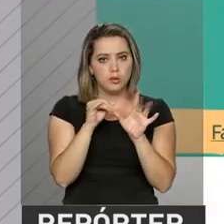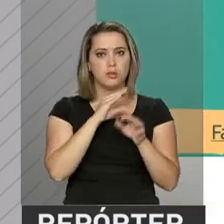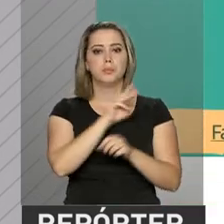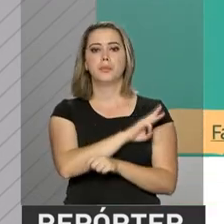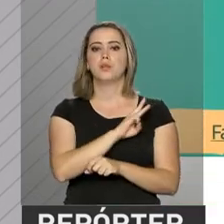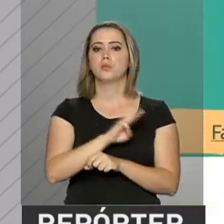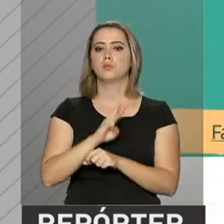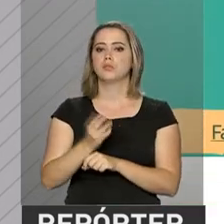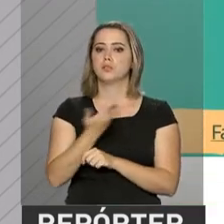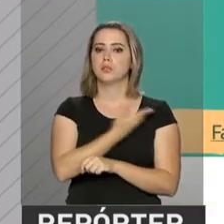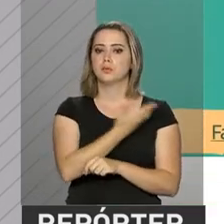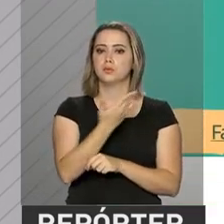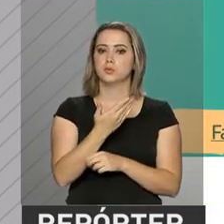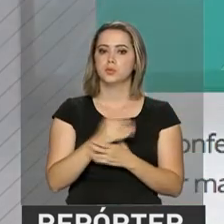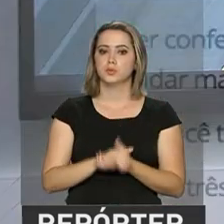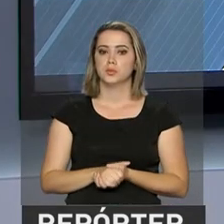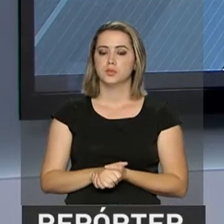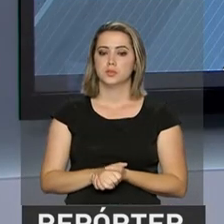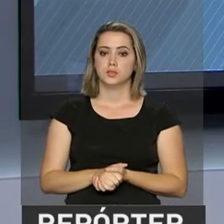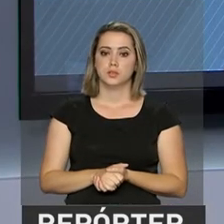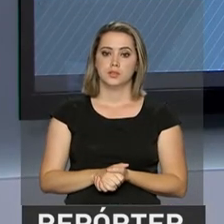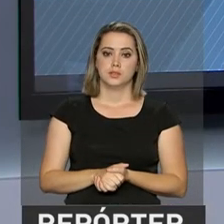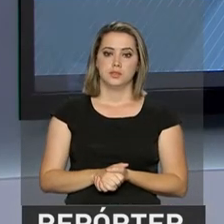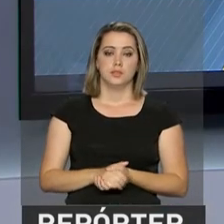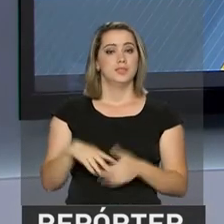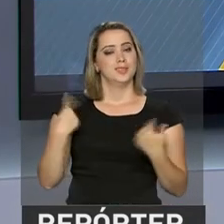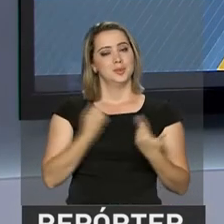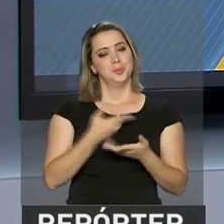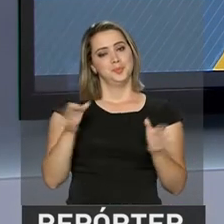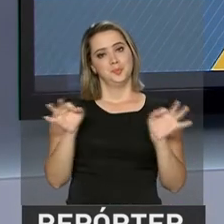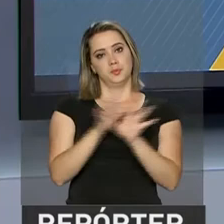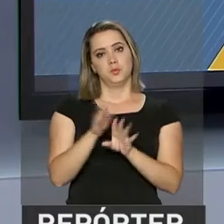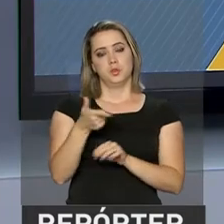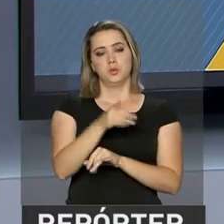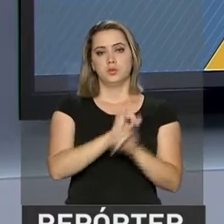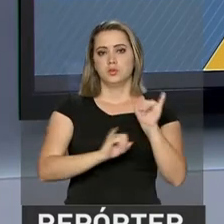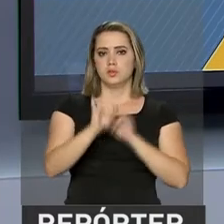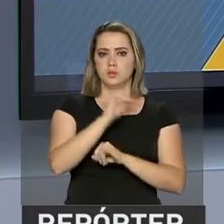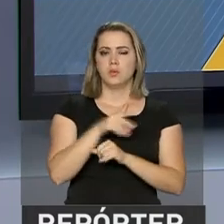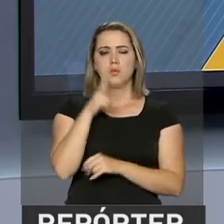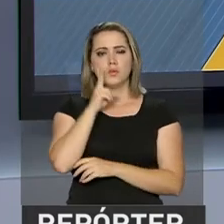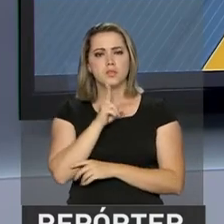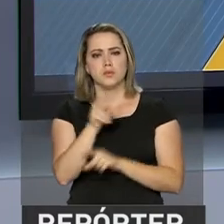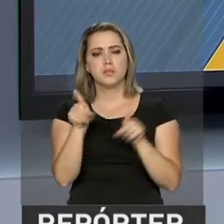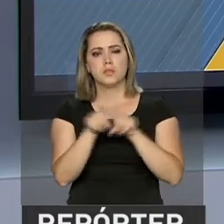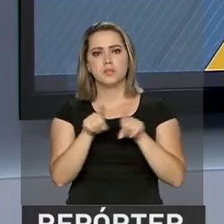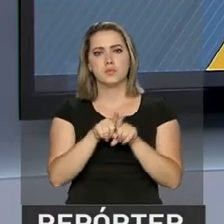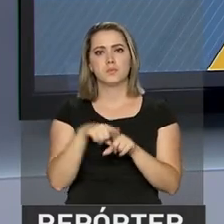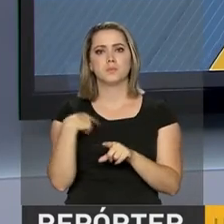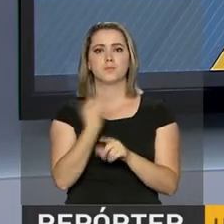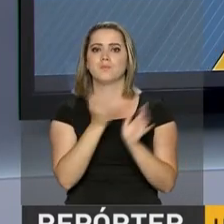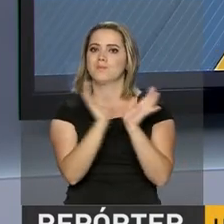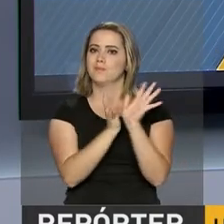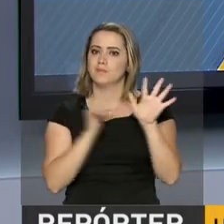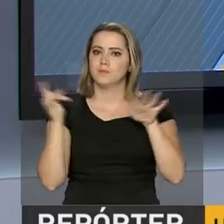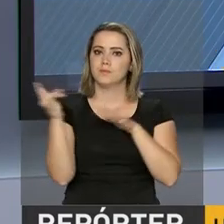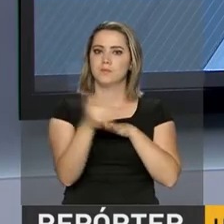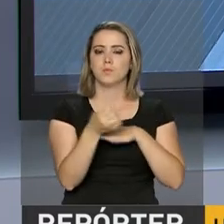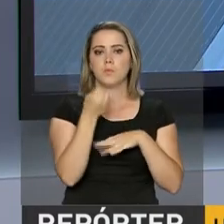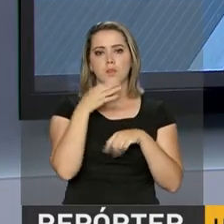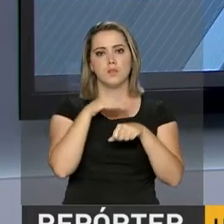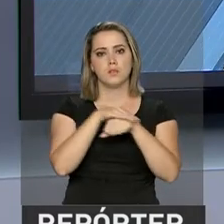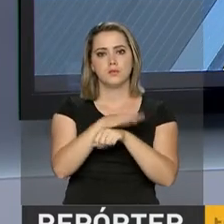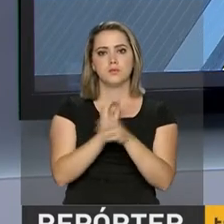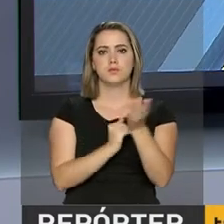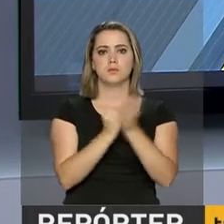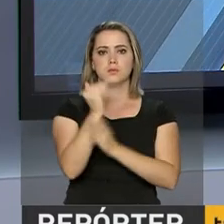página eletrônica do Enem. E nós ficamos por aqui. Outras notícias você acompanha também em nossas redes sociais. Uma boa